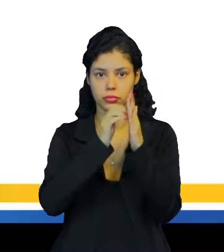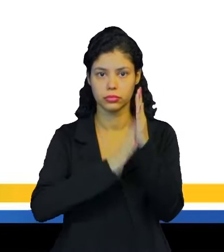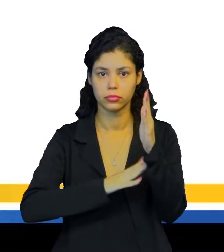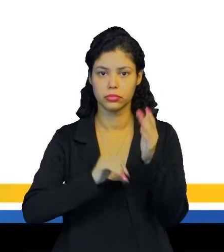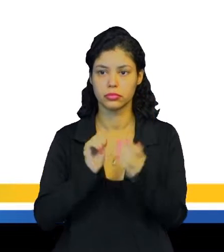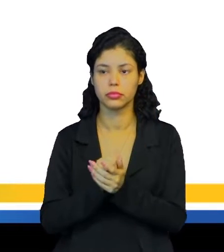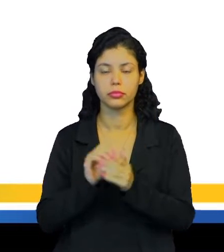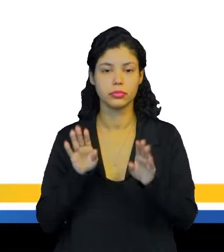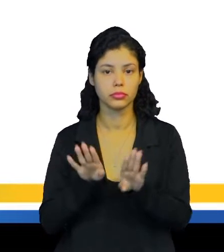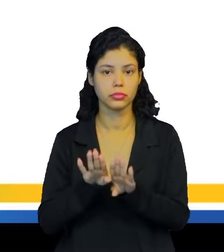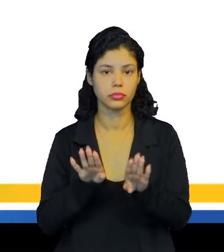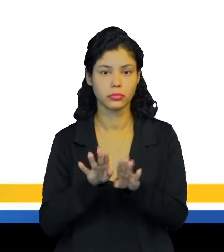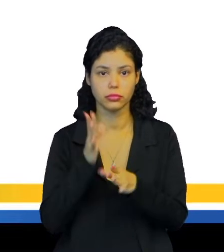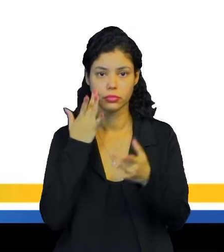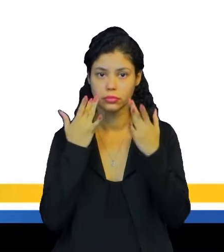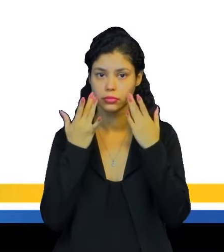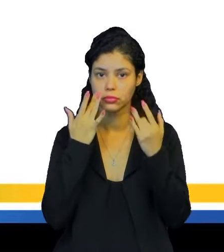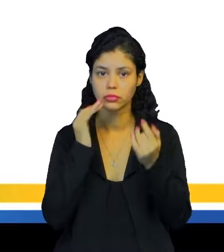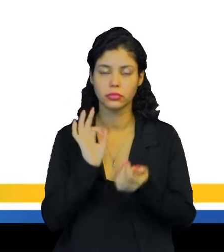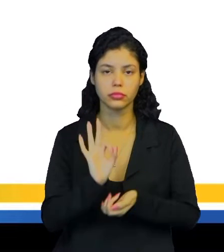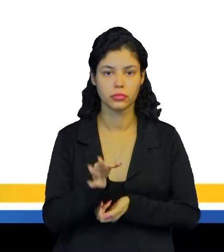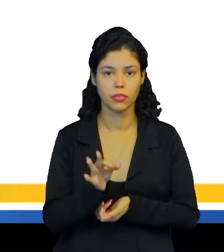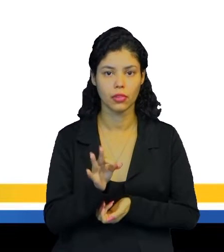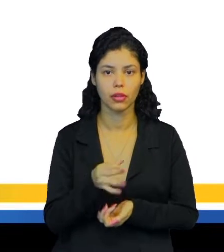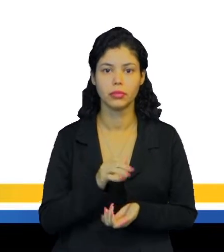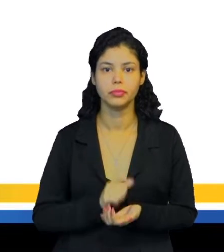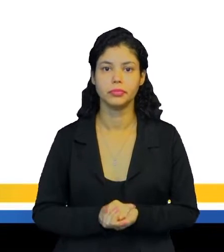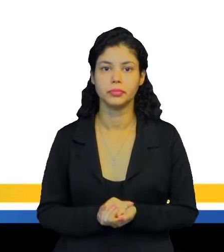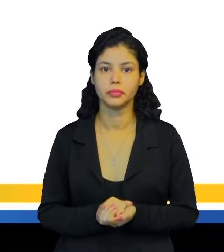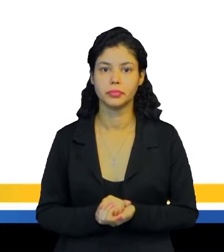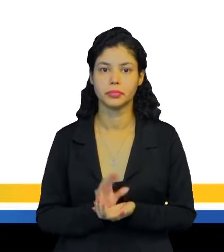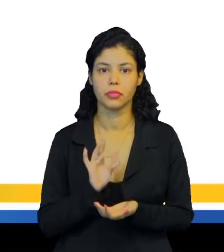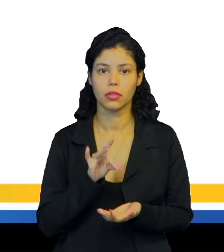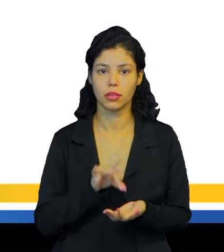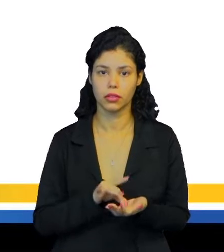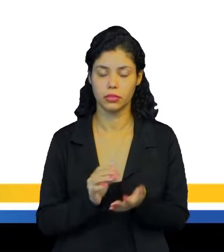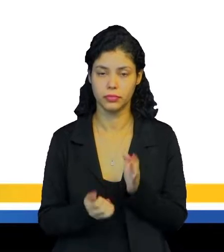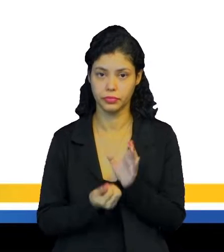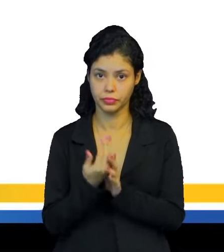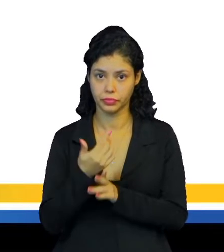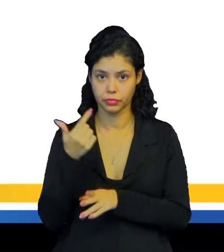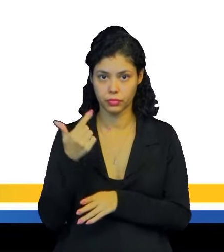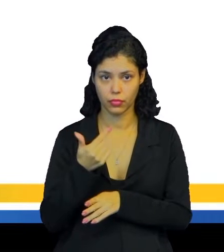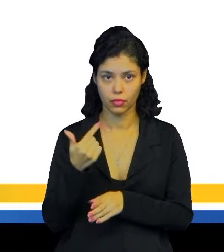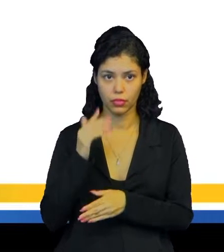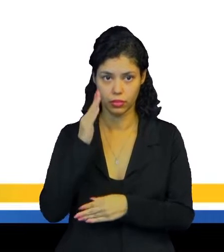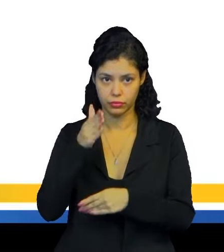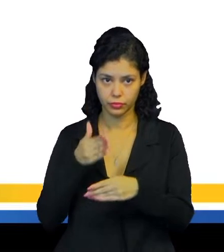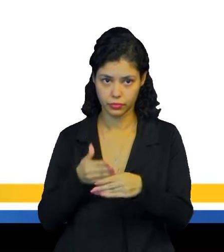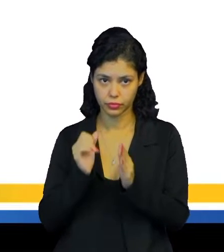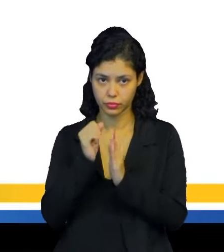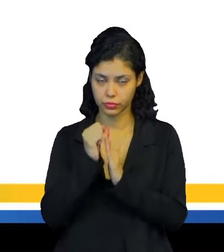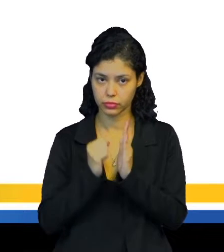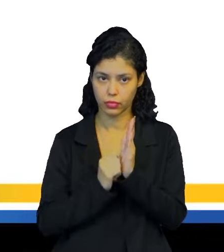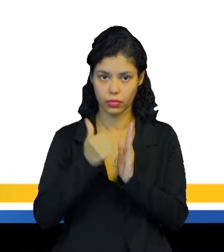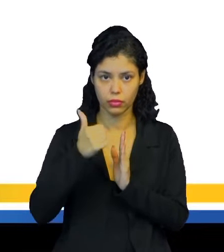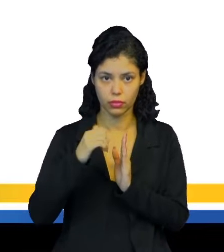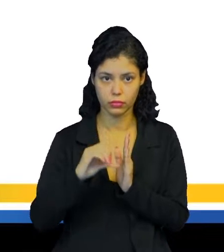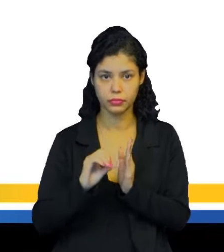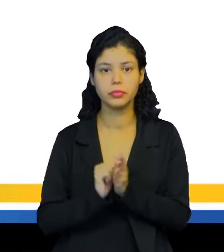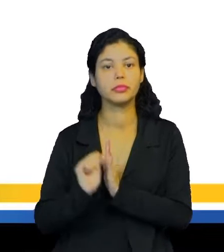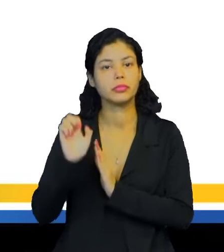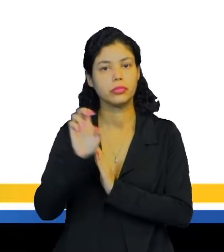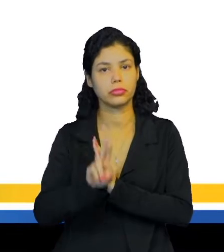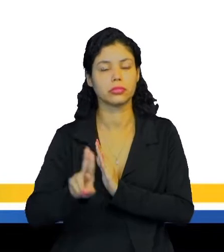e também no teatro, certo? O teatro realista surge na segunda metade do século XIX